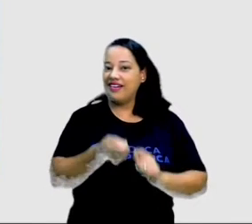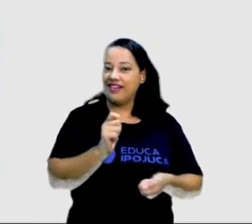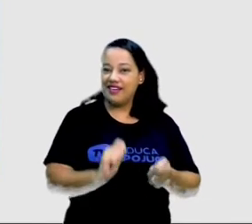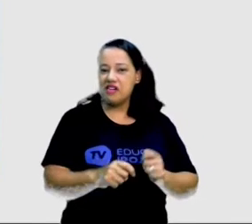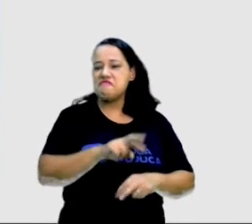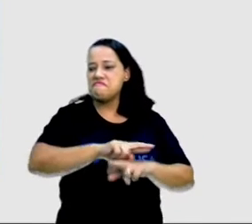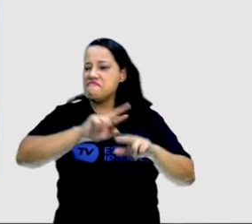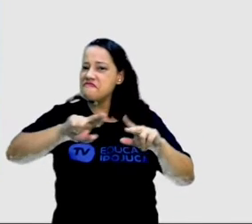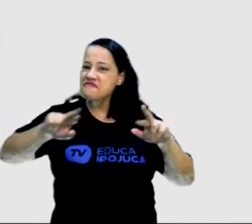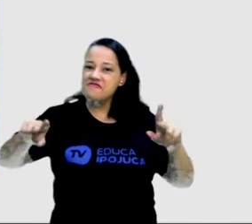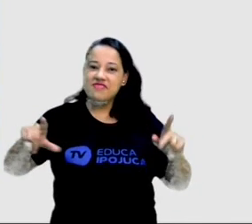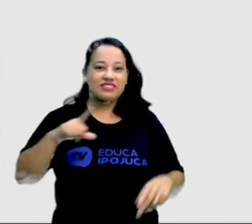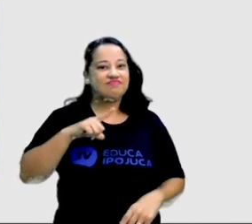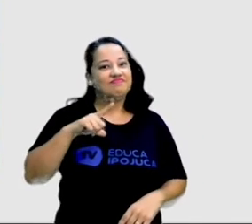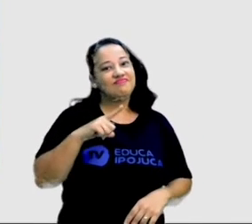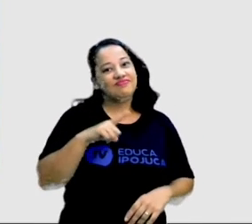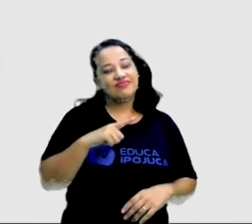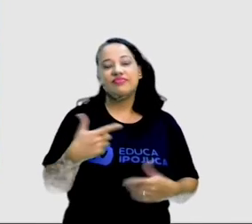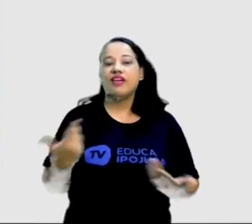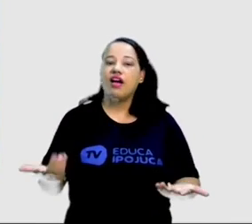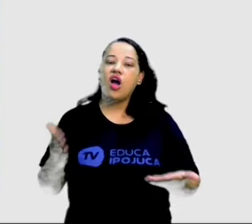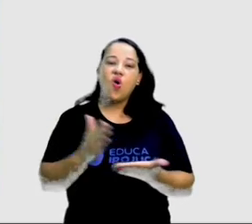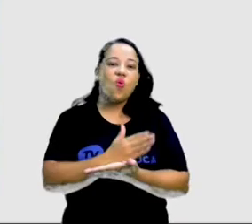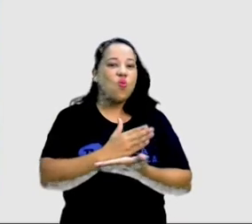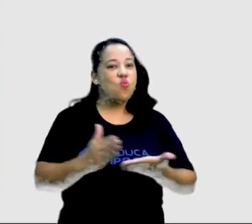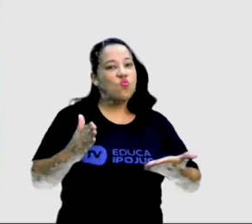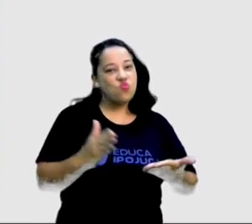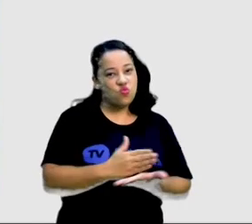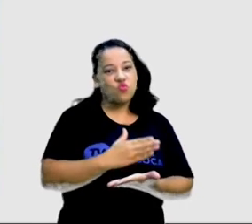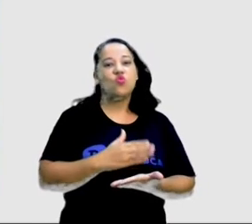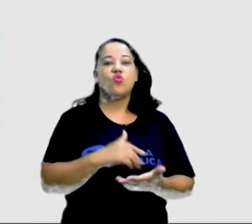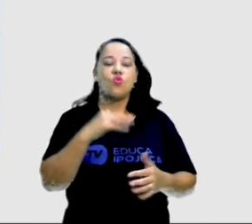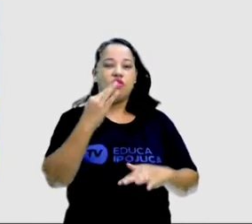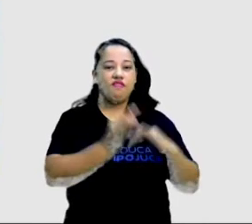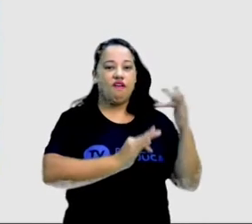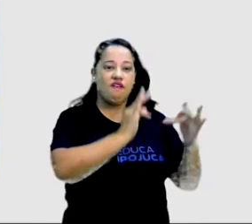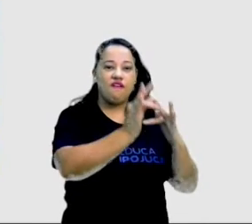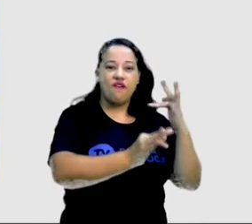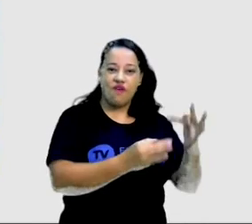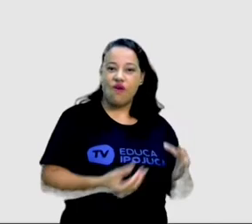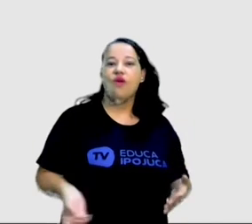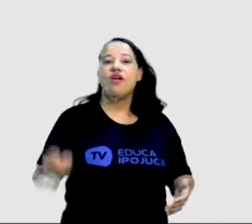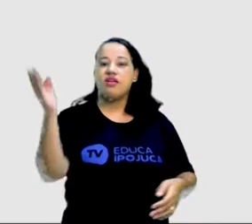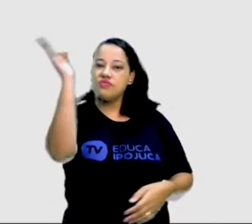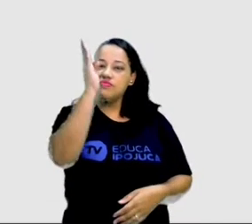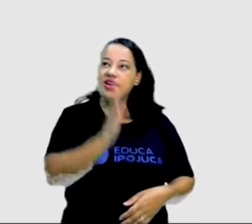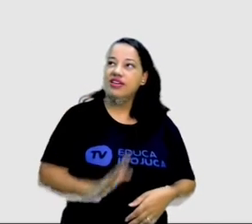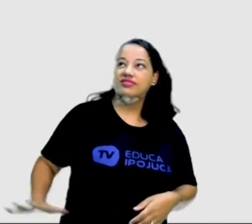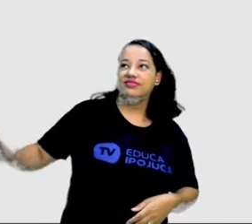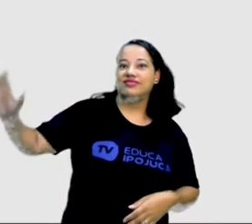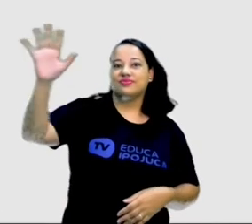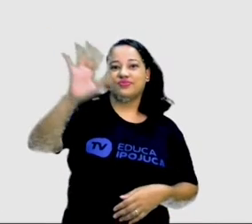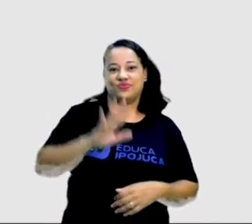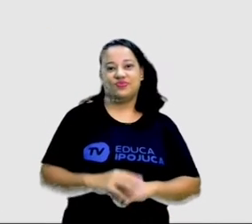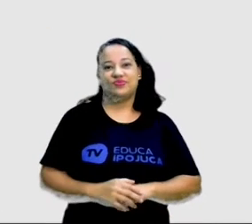entre outras. Então, essas daqui são algumas danças folclóricas brasileiras.